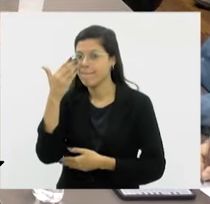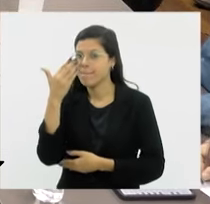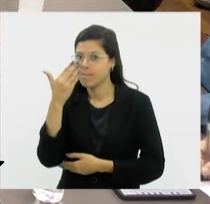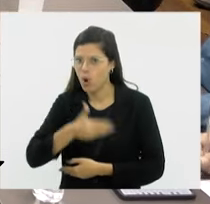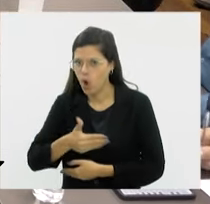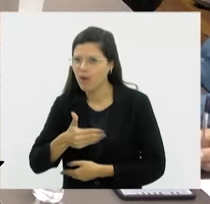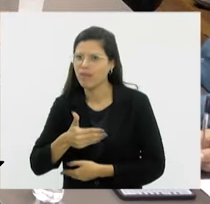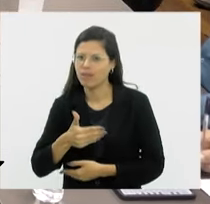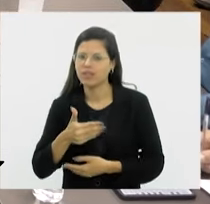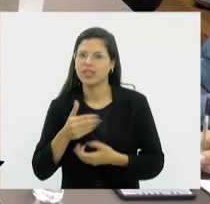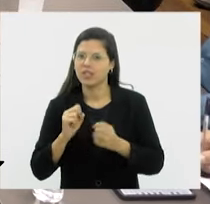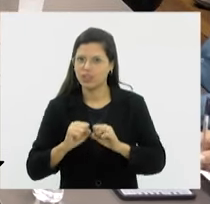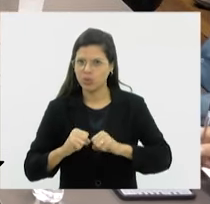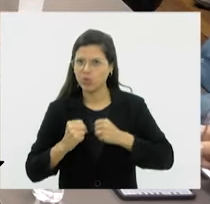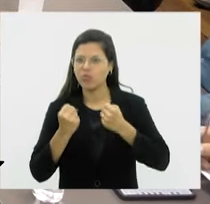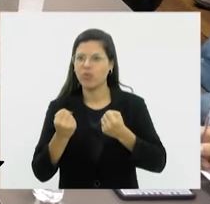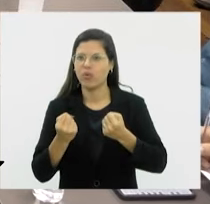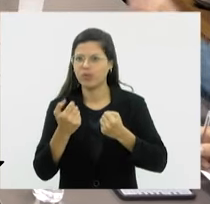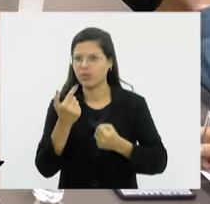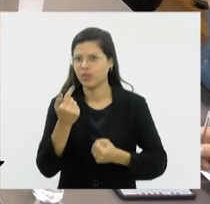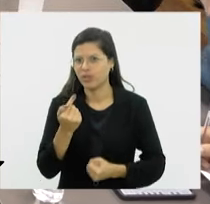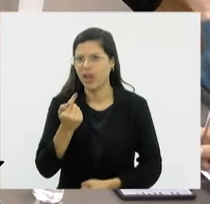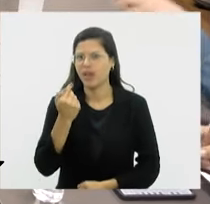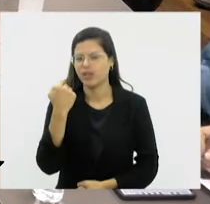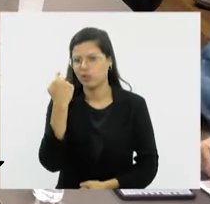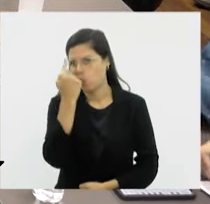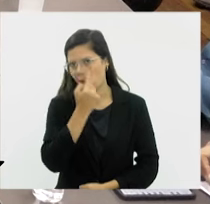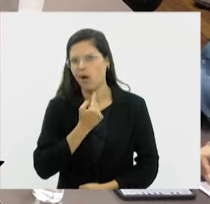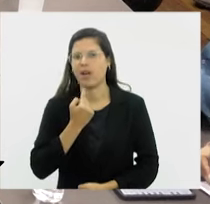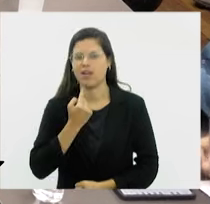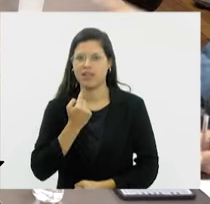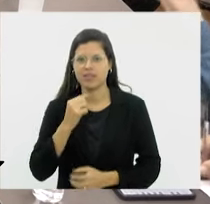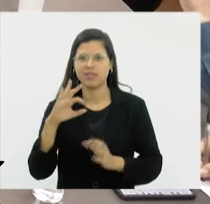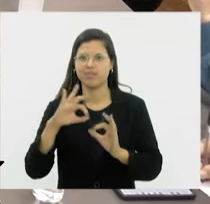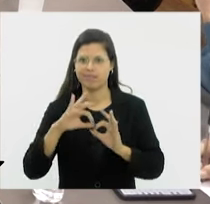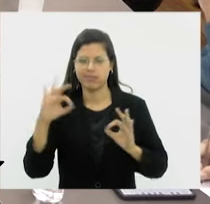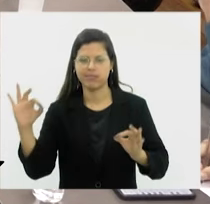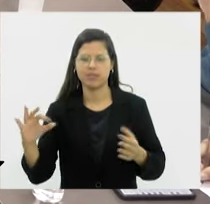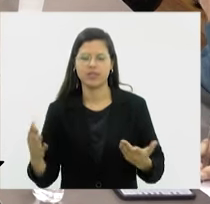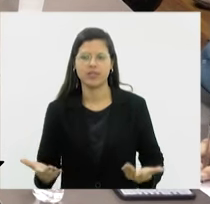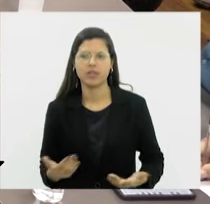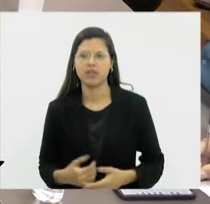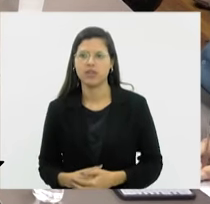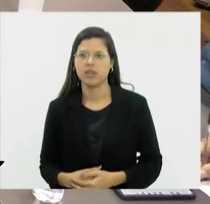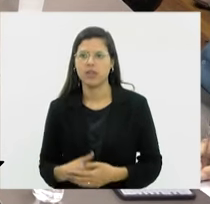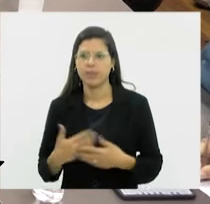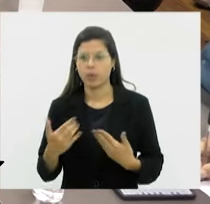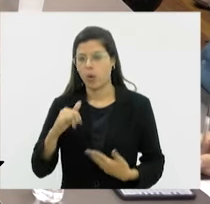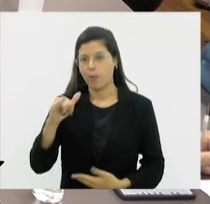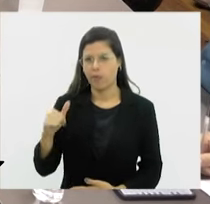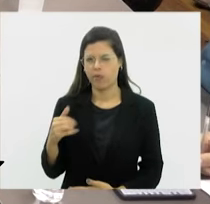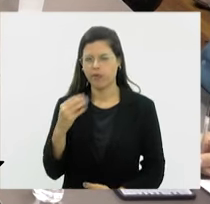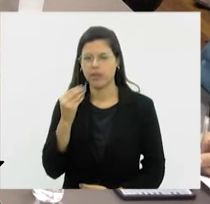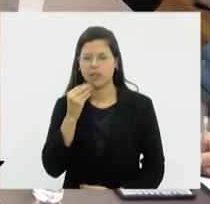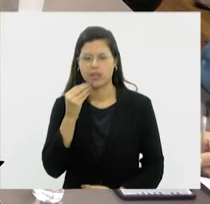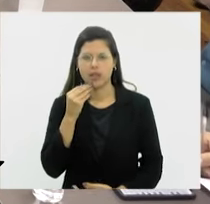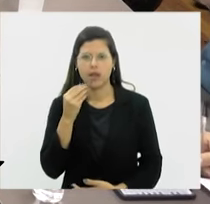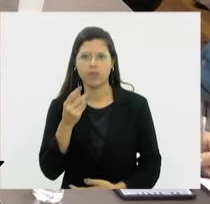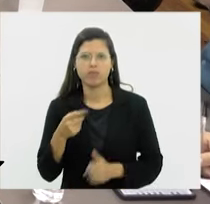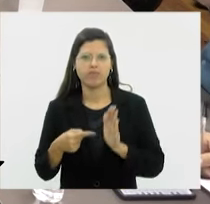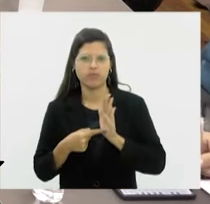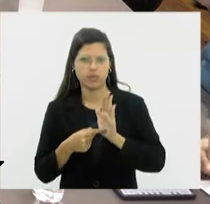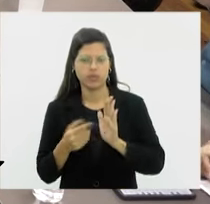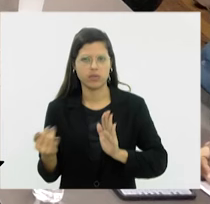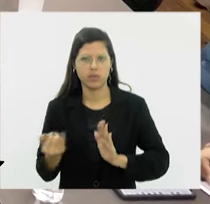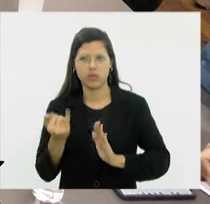de viagem. Então, seria para aproveitar, né? E até falando da relevância dessa questão